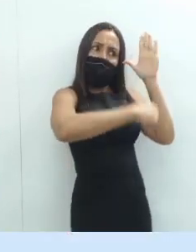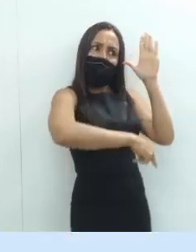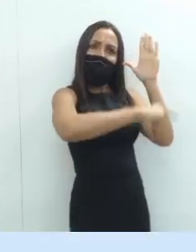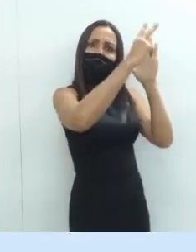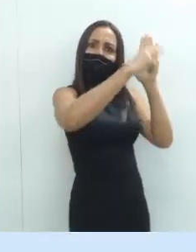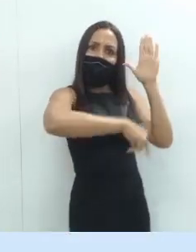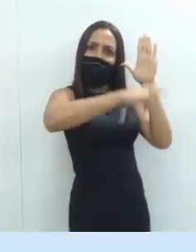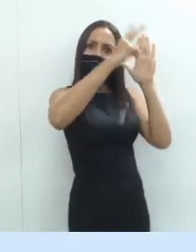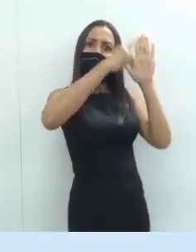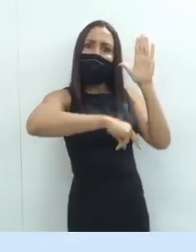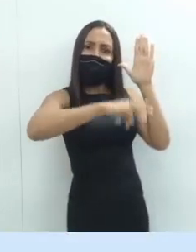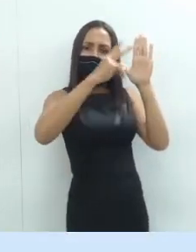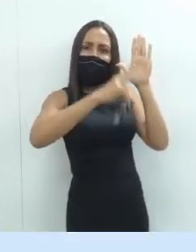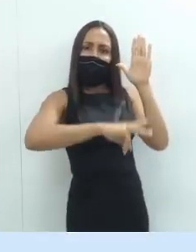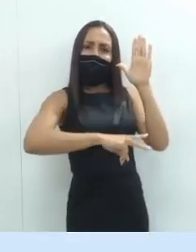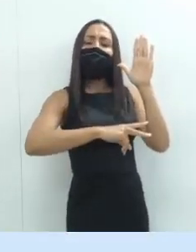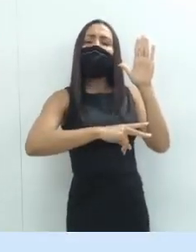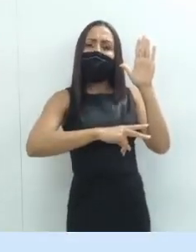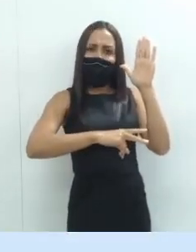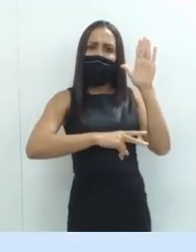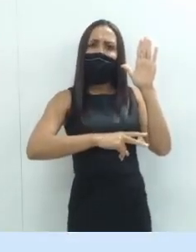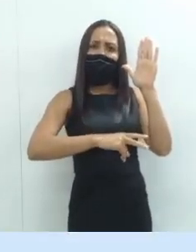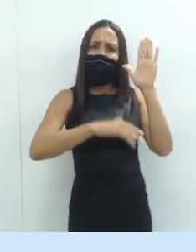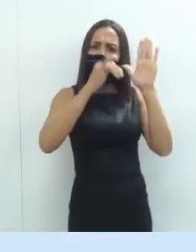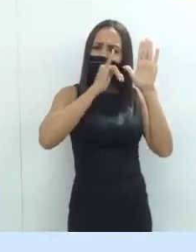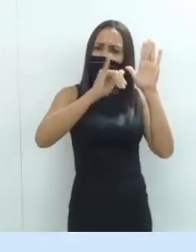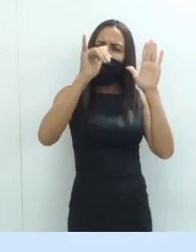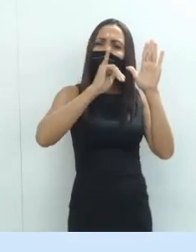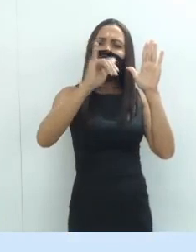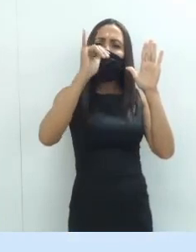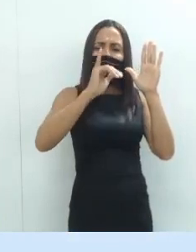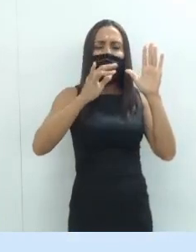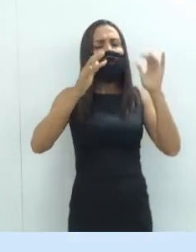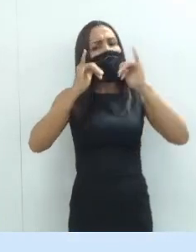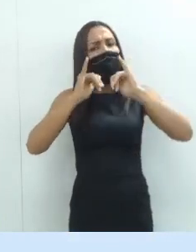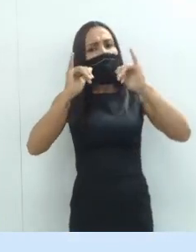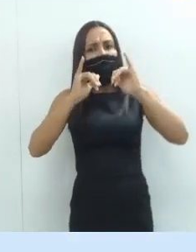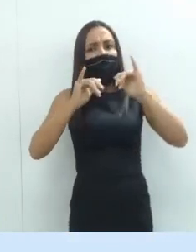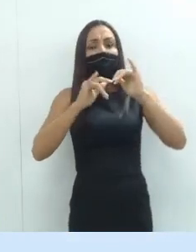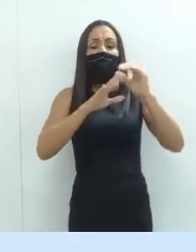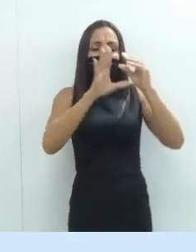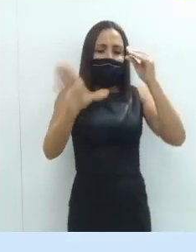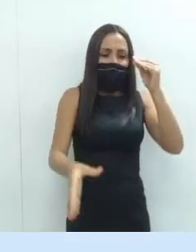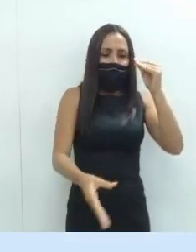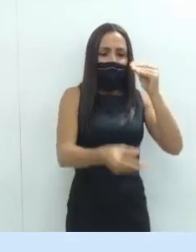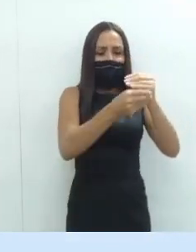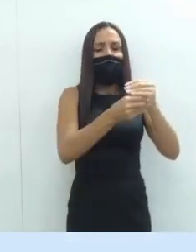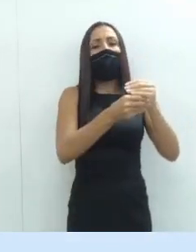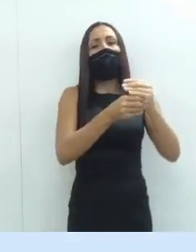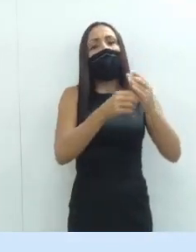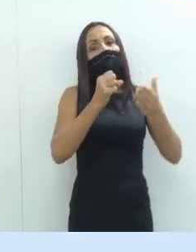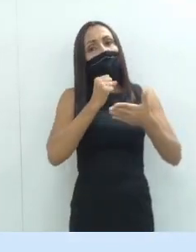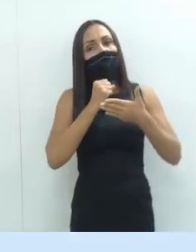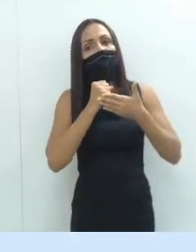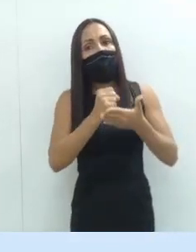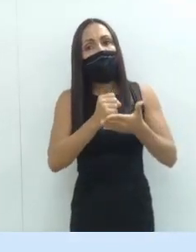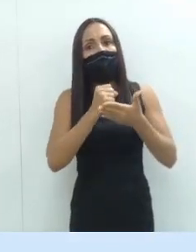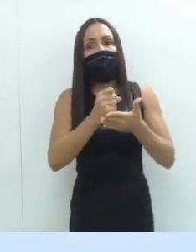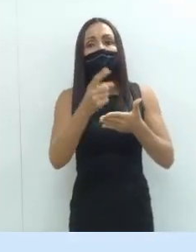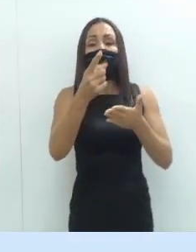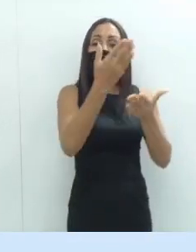várias informações, né? E tem muita informação que a gente precisa aprender. Então a síntese ela vai ajudar a gente